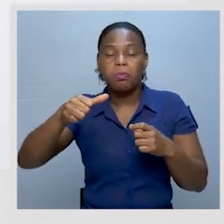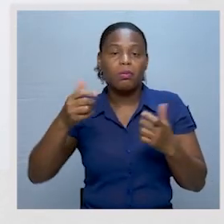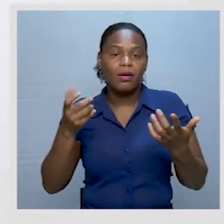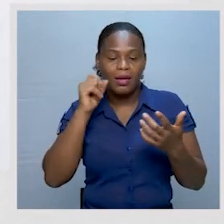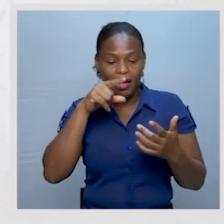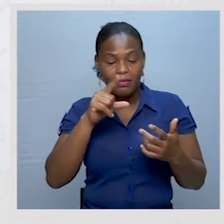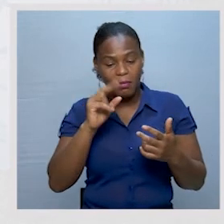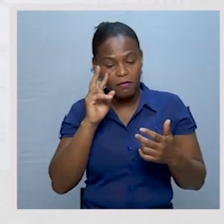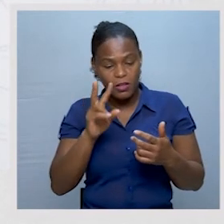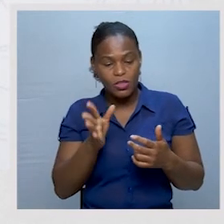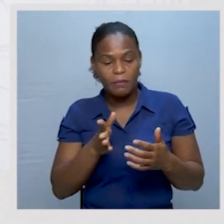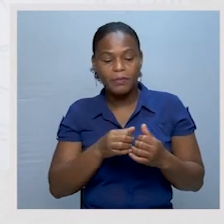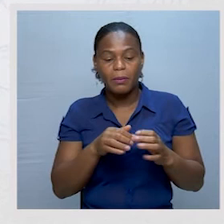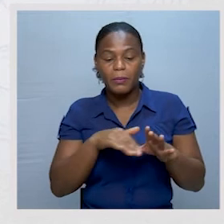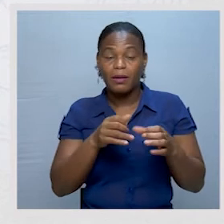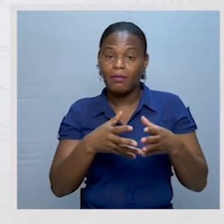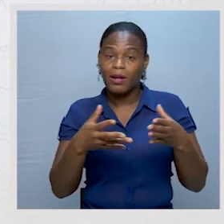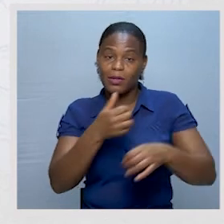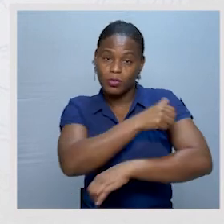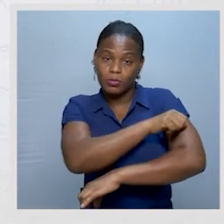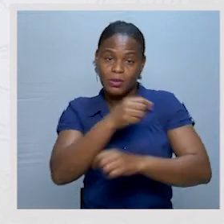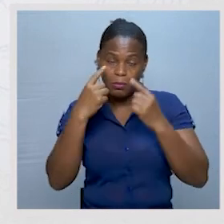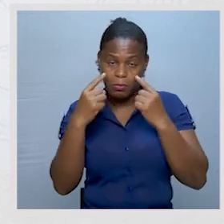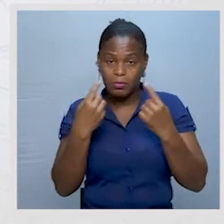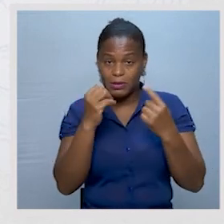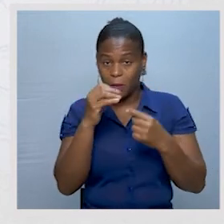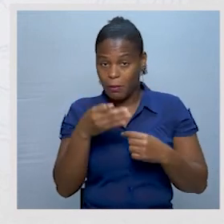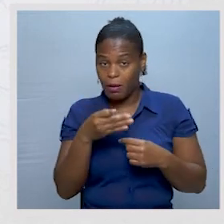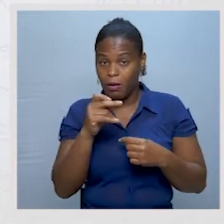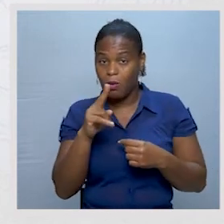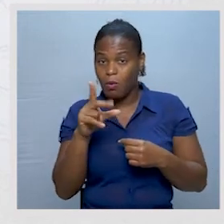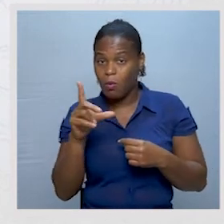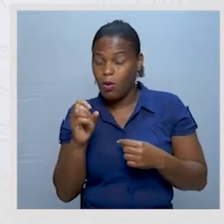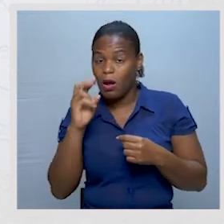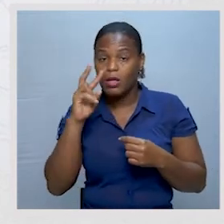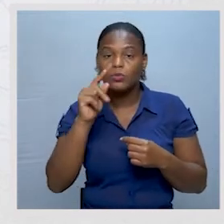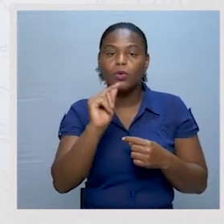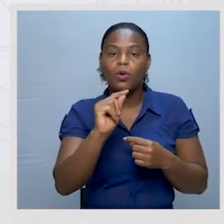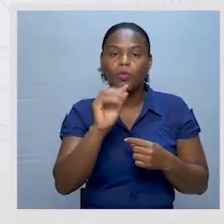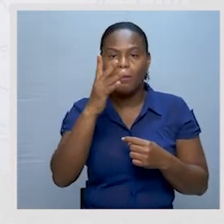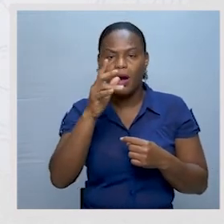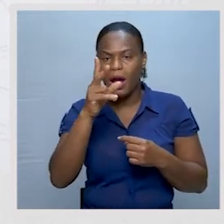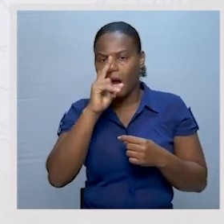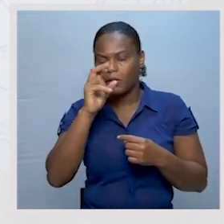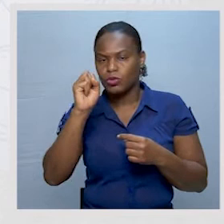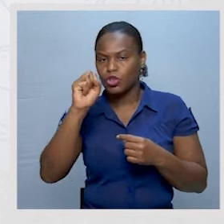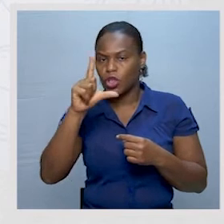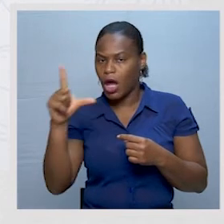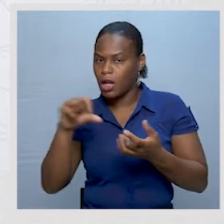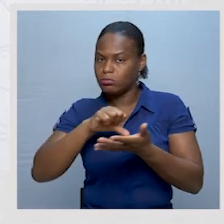também. De fazer parte de um grande hospital público de São Paulo, registro o ponto e higienizo as mãos com álcool